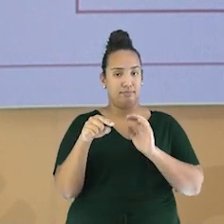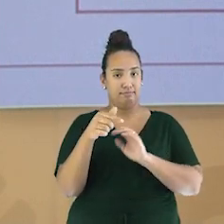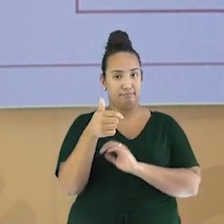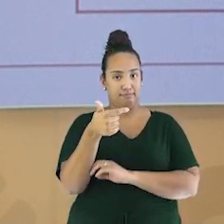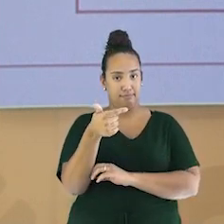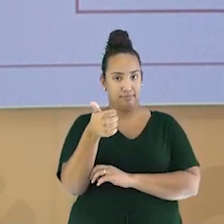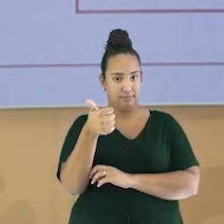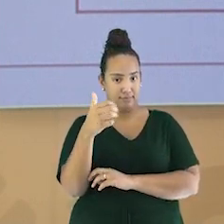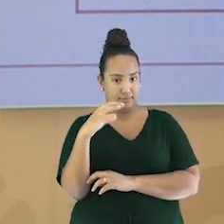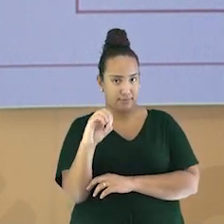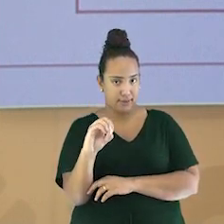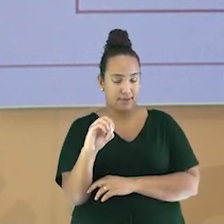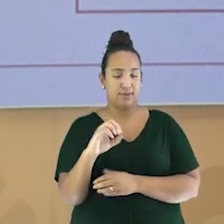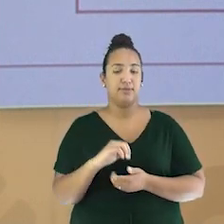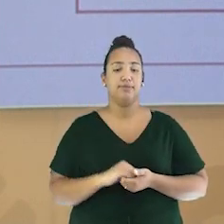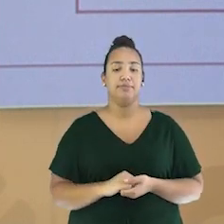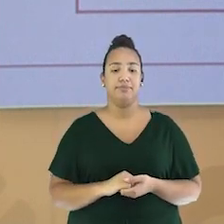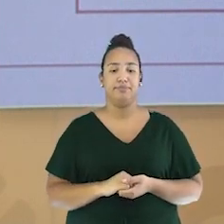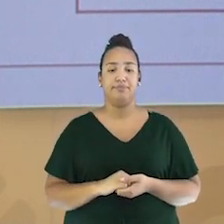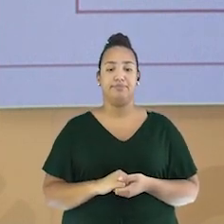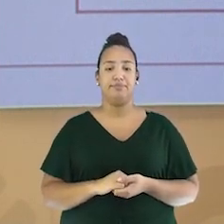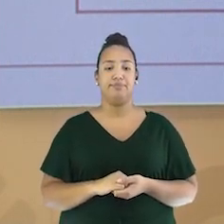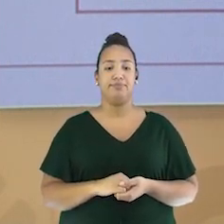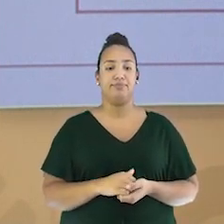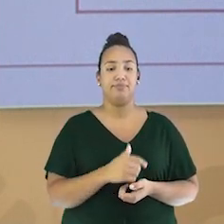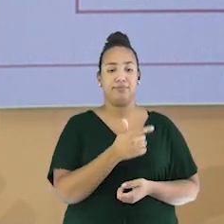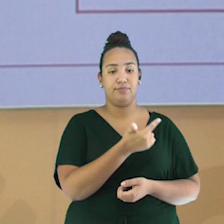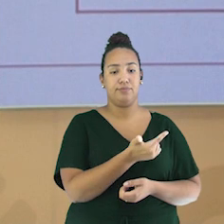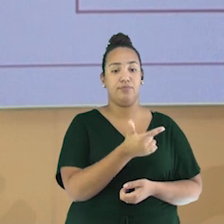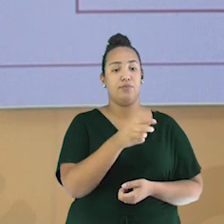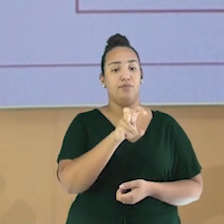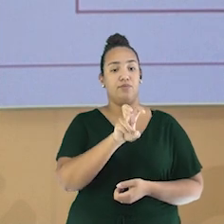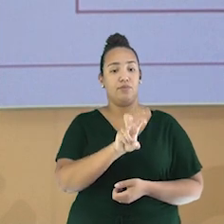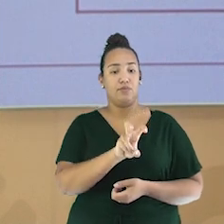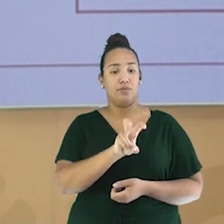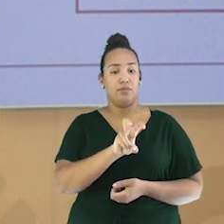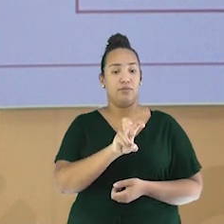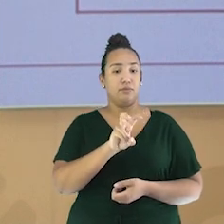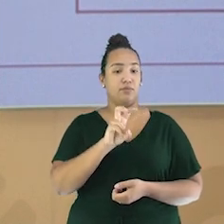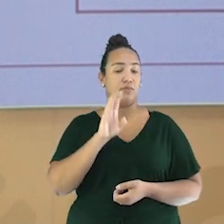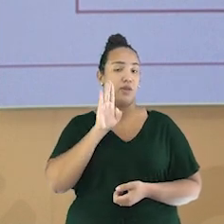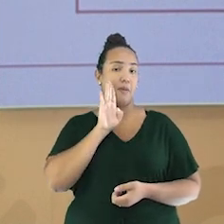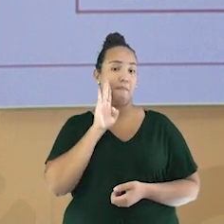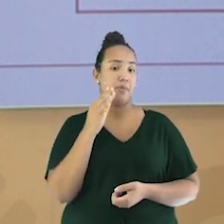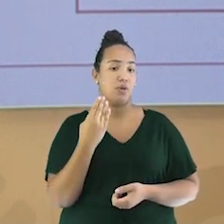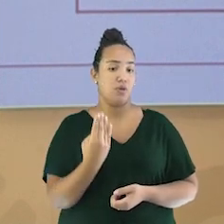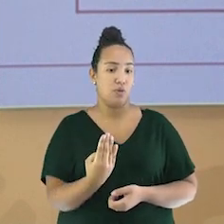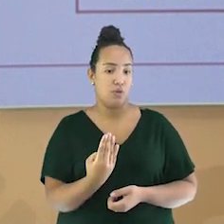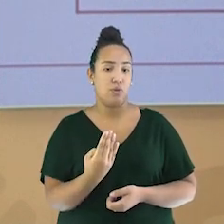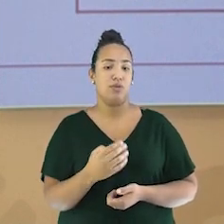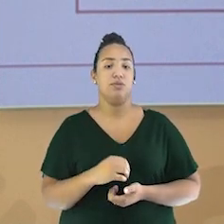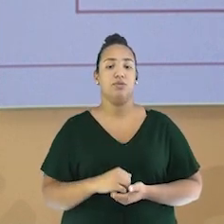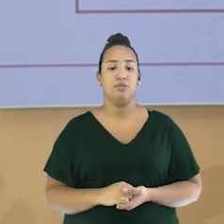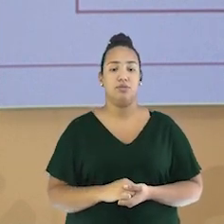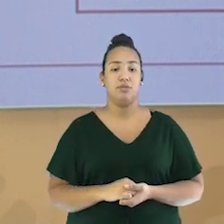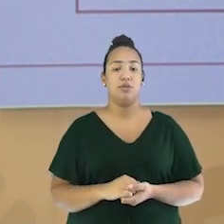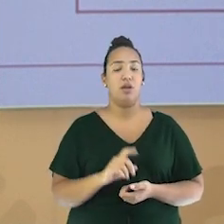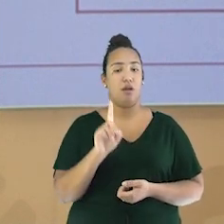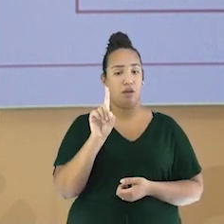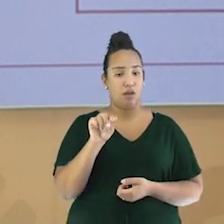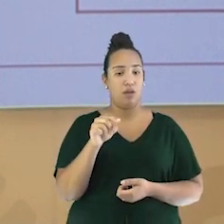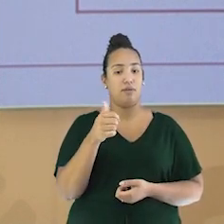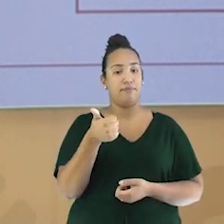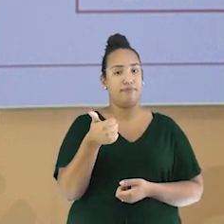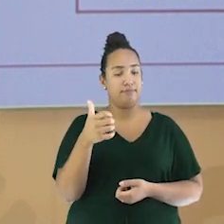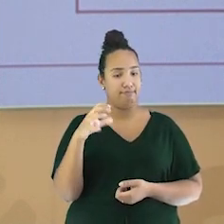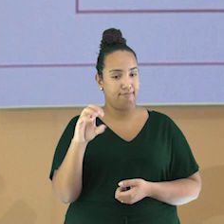número 10. O expoente de 25 bilhões de glóbulos vermelhos no adulto também